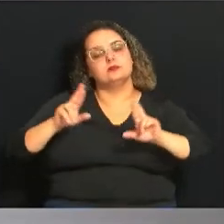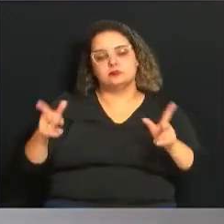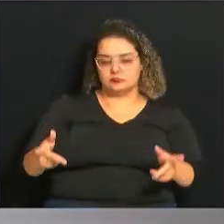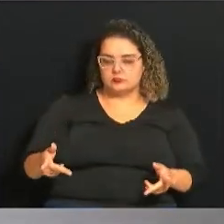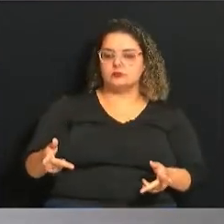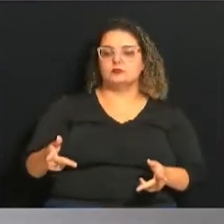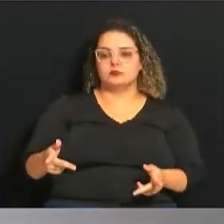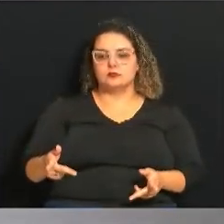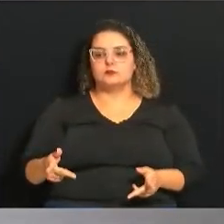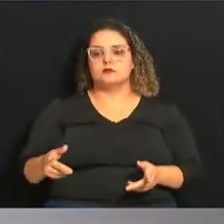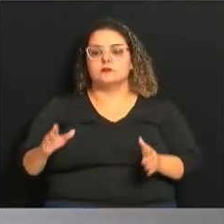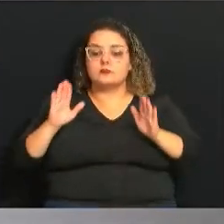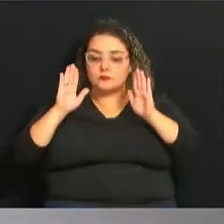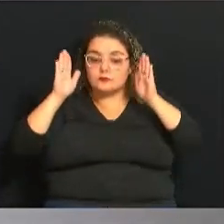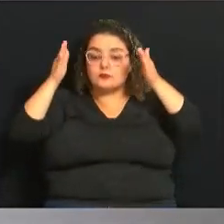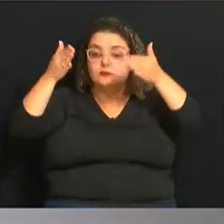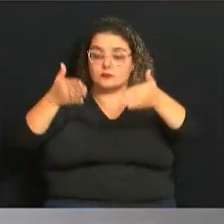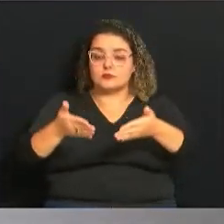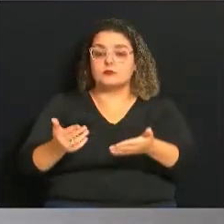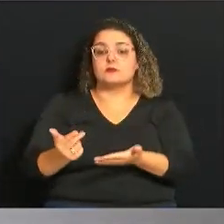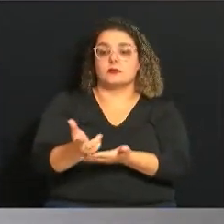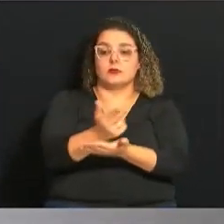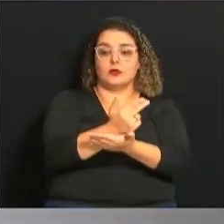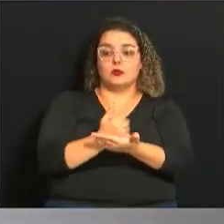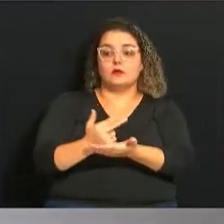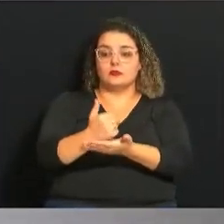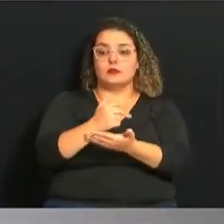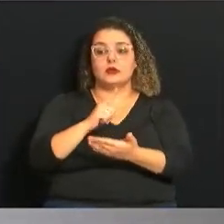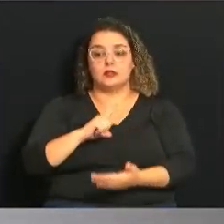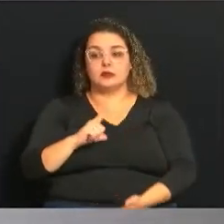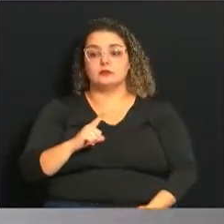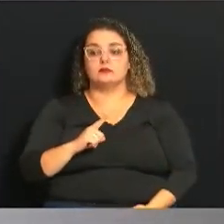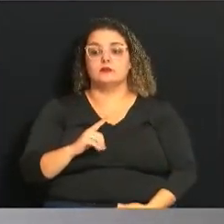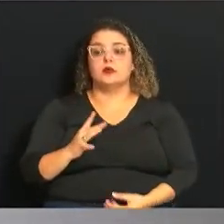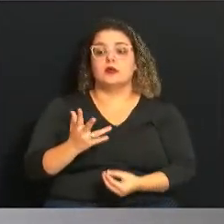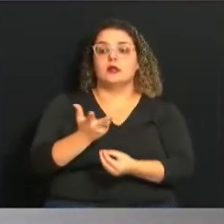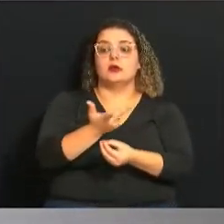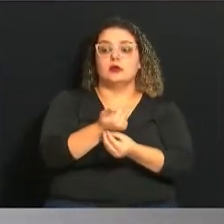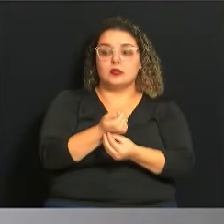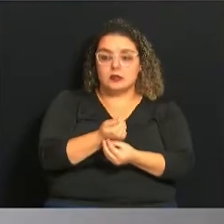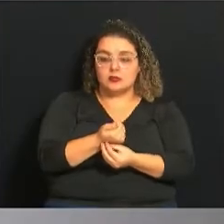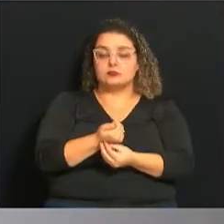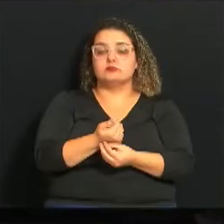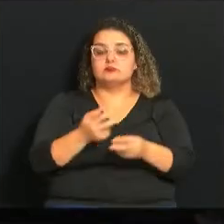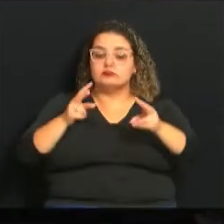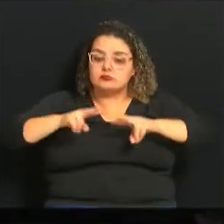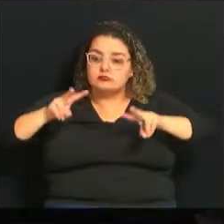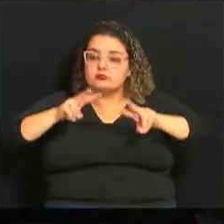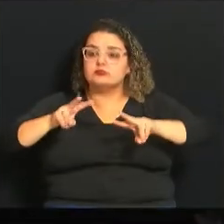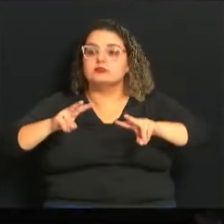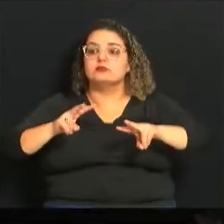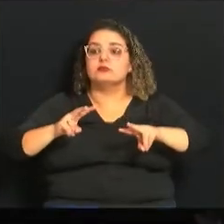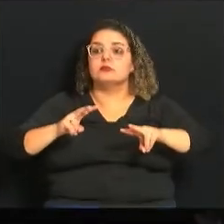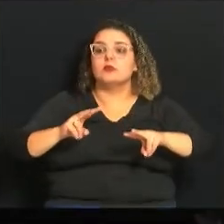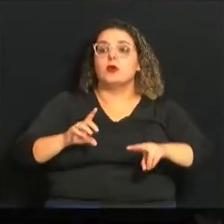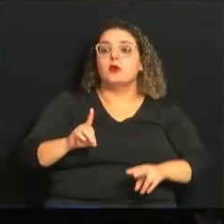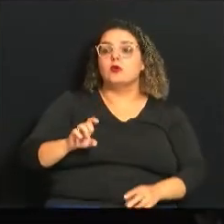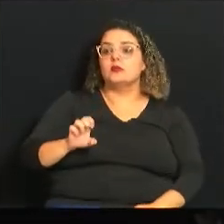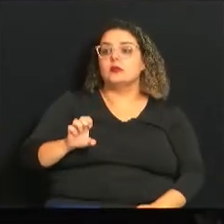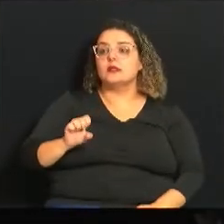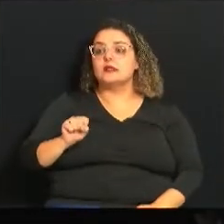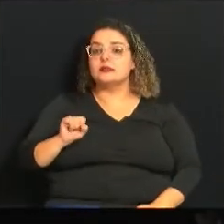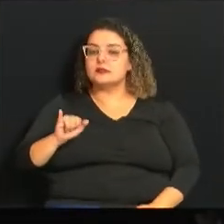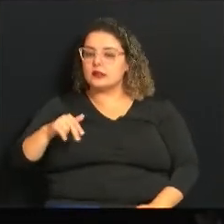do foco que o desenho vai tomar. Em artes visuais vai ter um foco, em design gráfico vai ter mais a ver com a área de